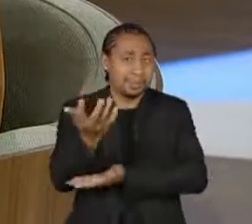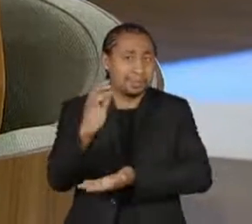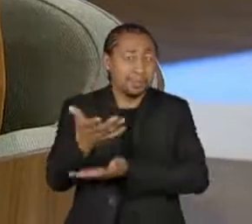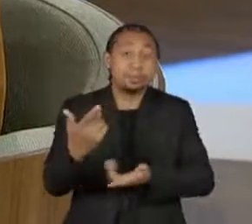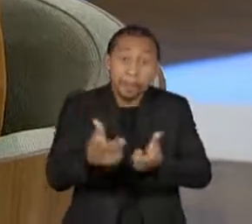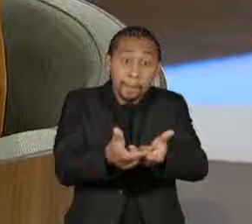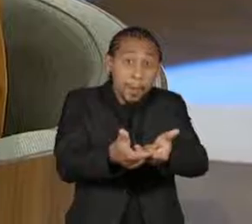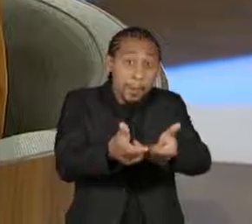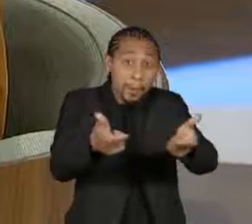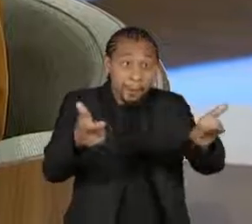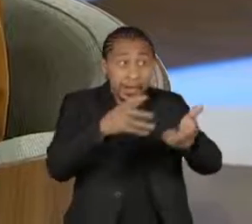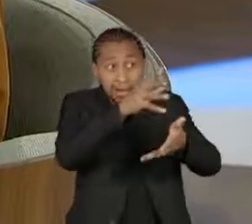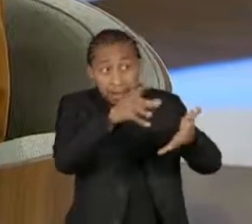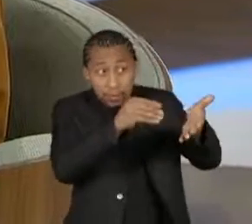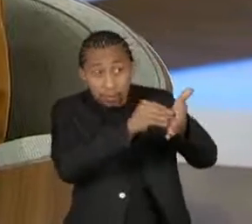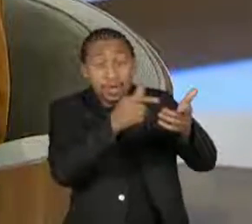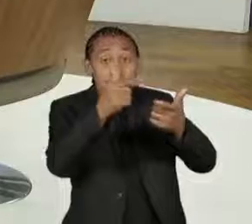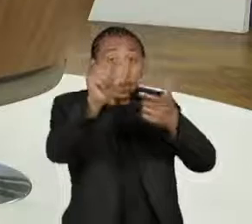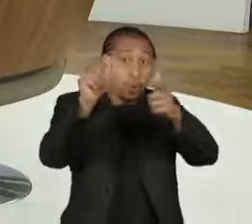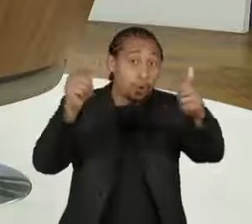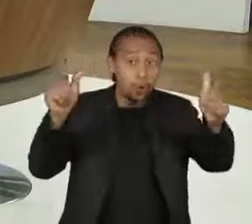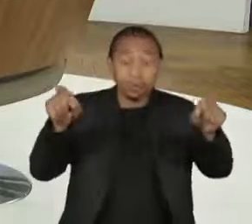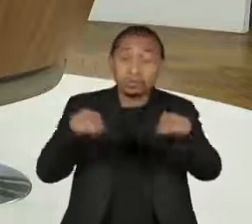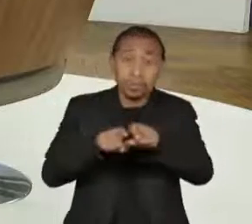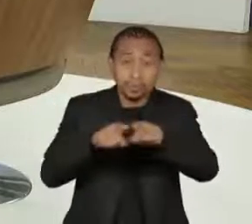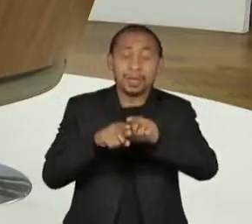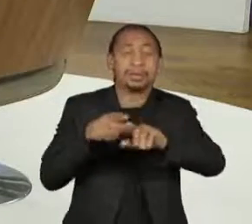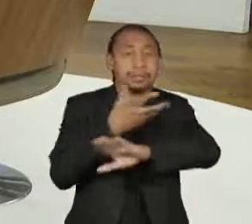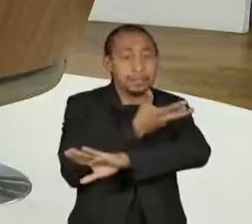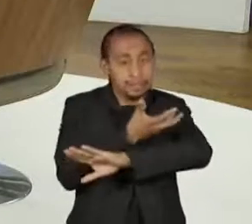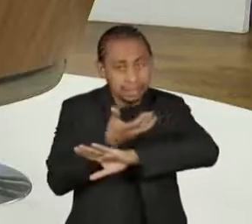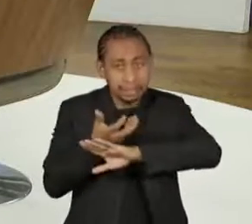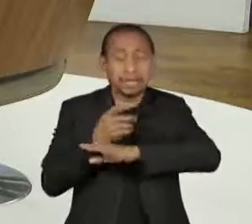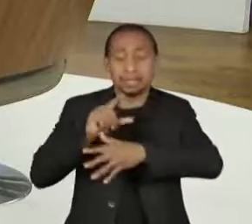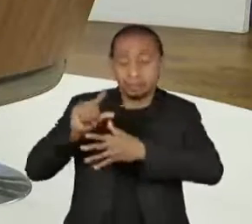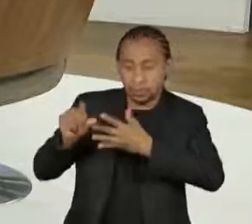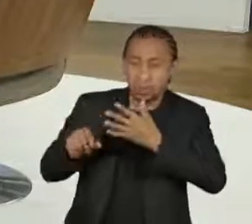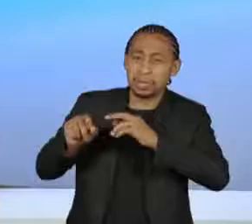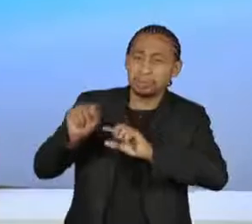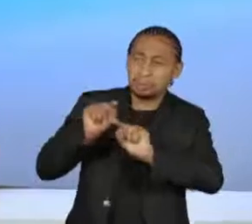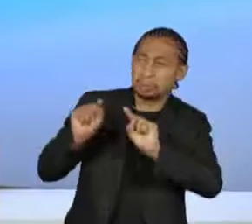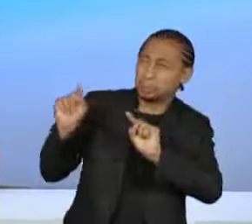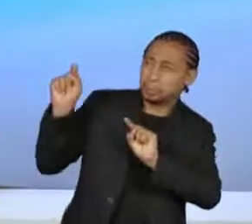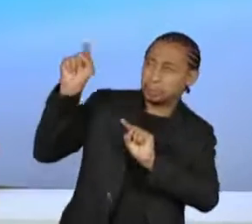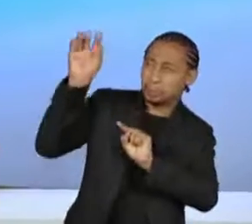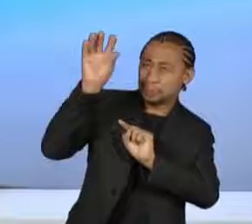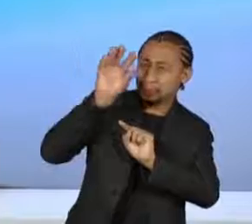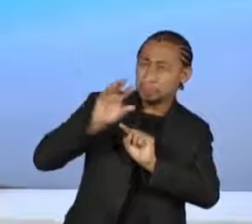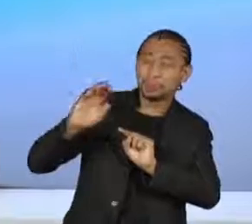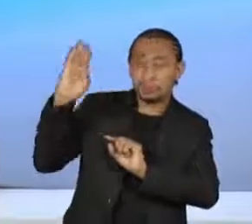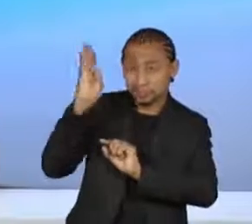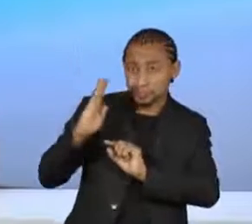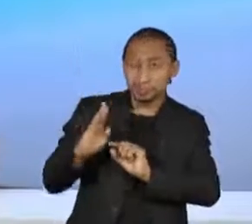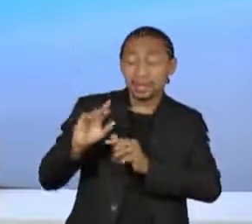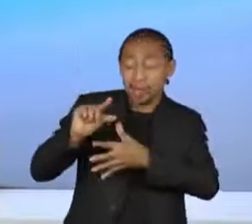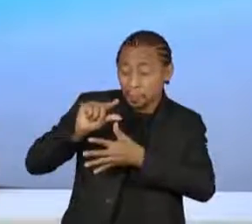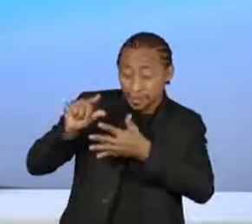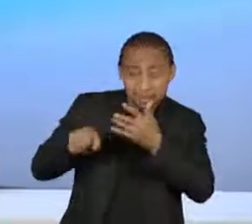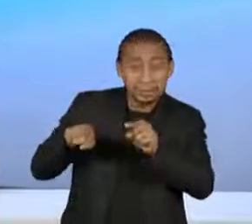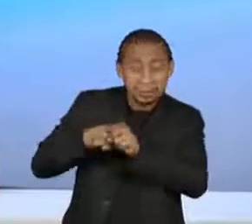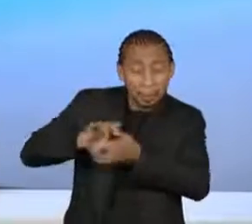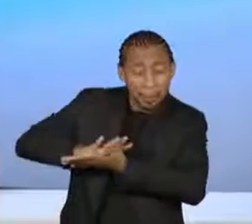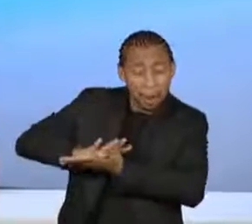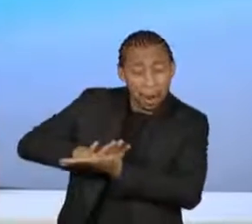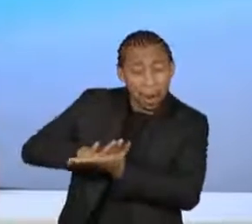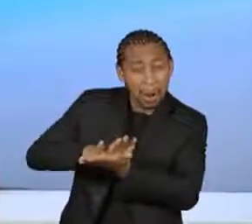não somente na Amazônia, né? O mapa de biomas mostra aumento em todos os biomas, inclusive na Mata Atlântica, que é o mais